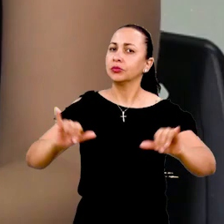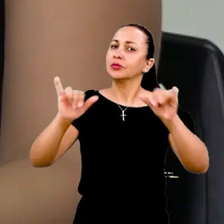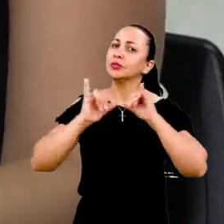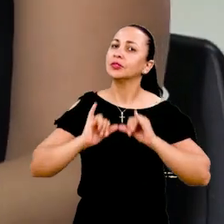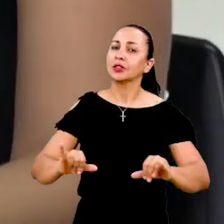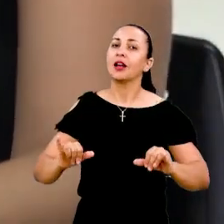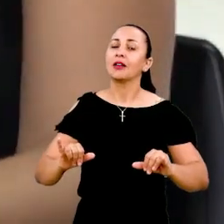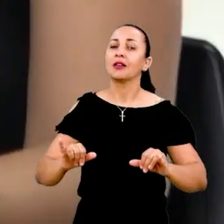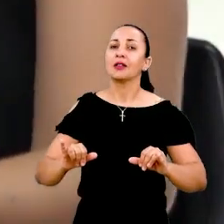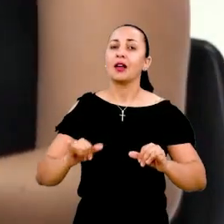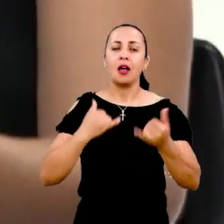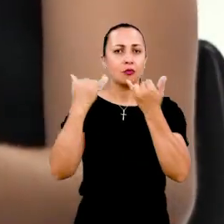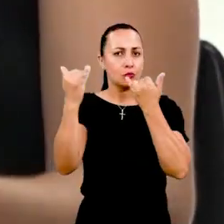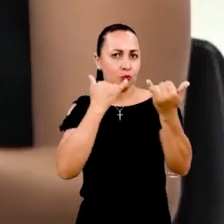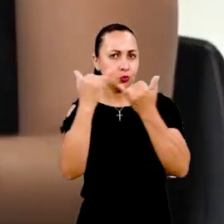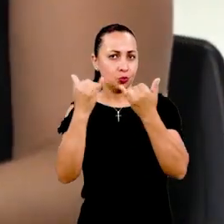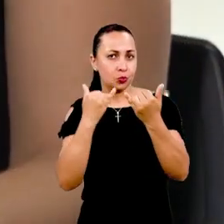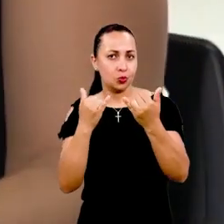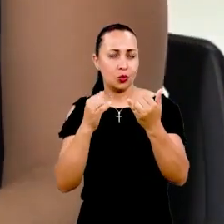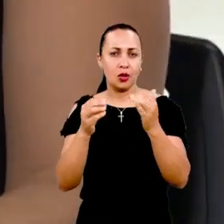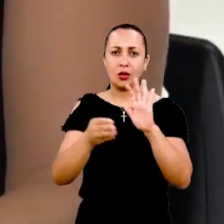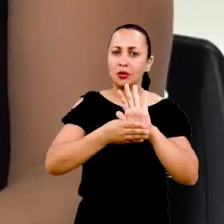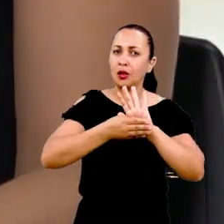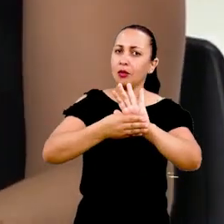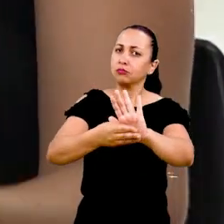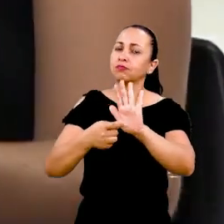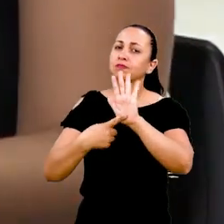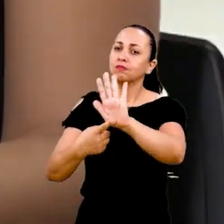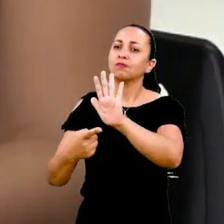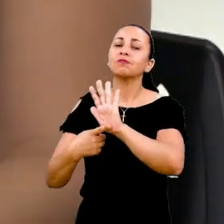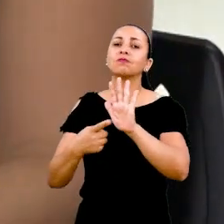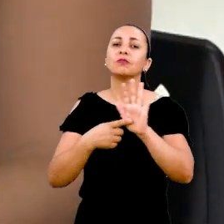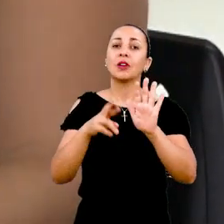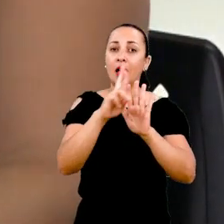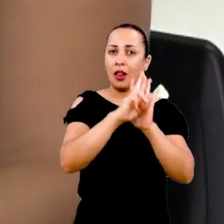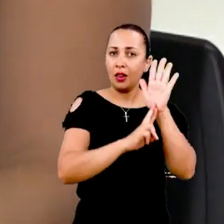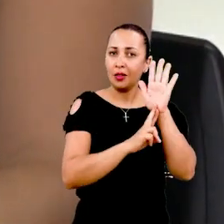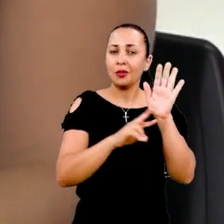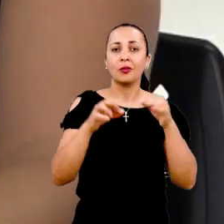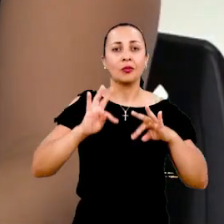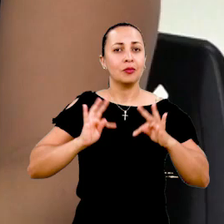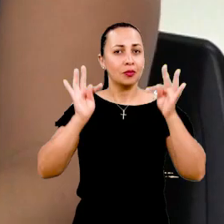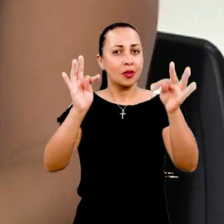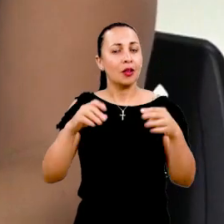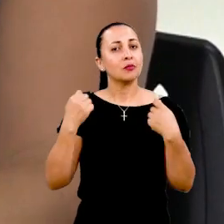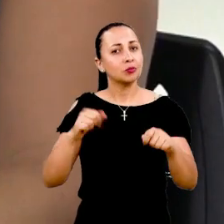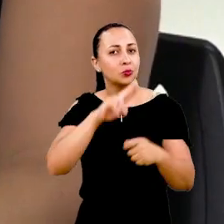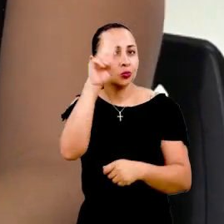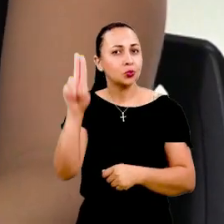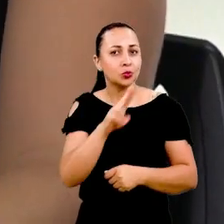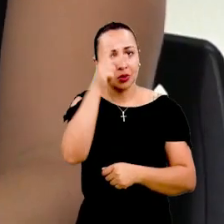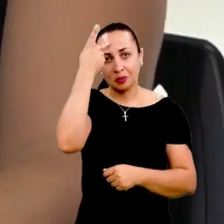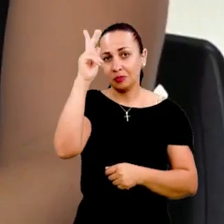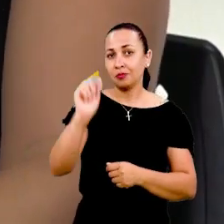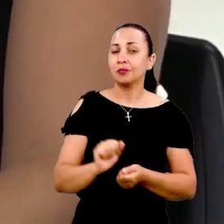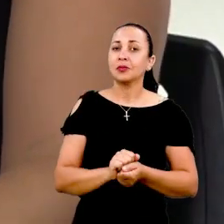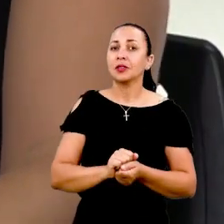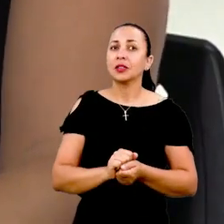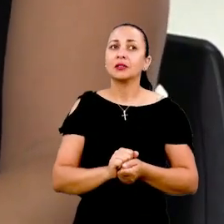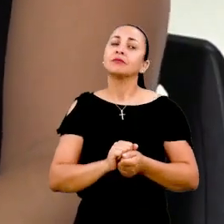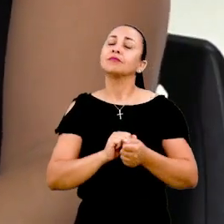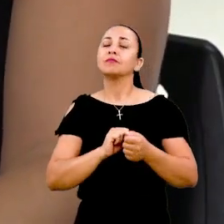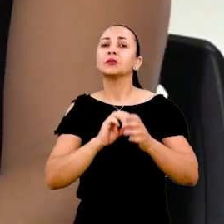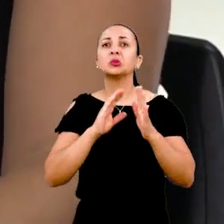publicizar essas informações através de publicações e também através de relatórios técnicos que possam ser utilizados,